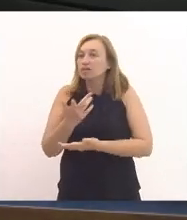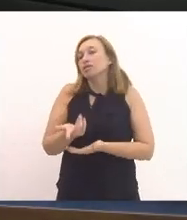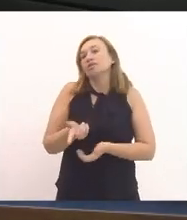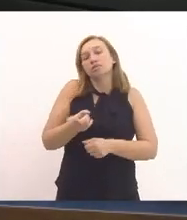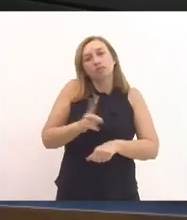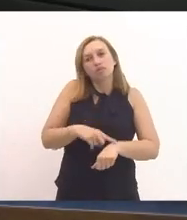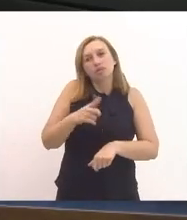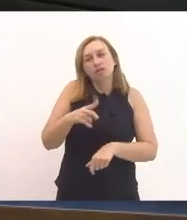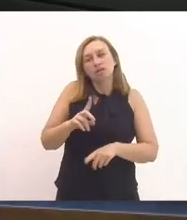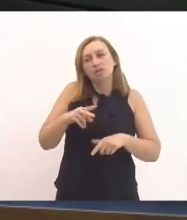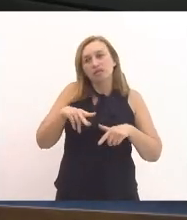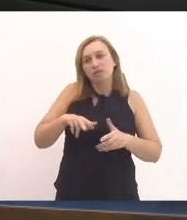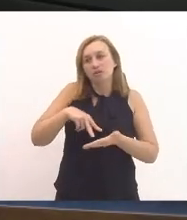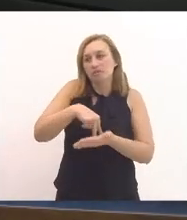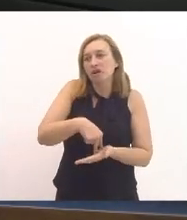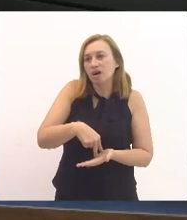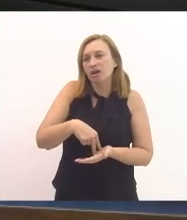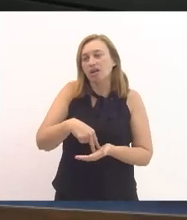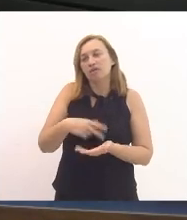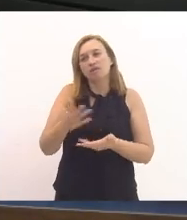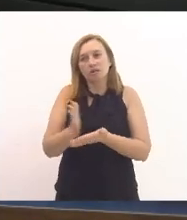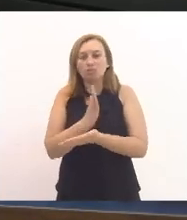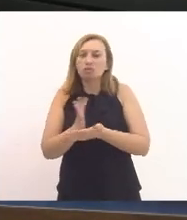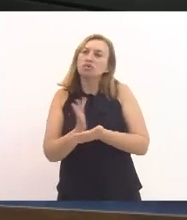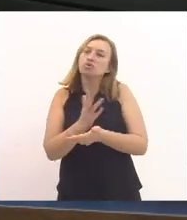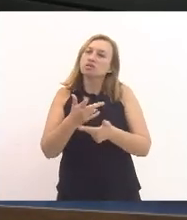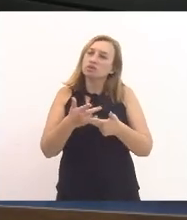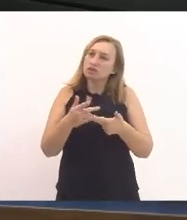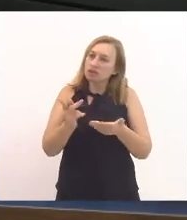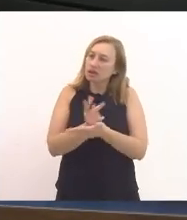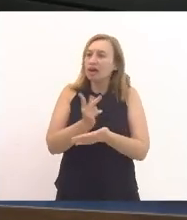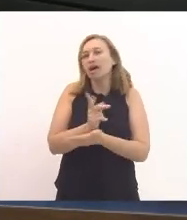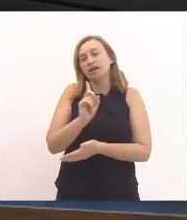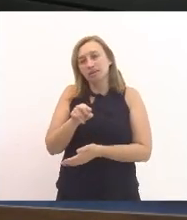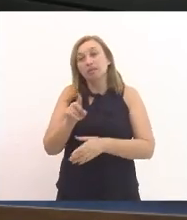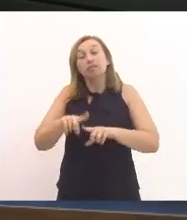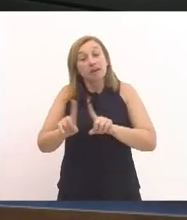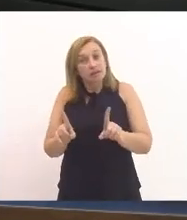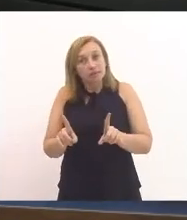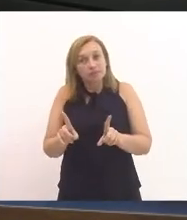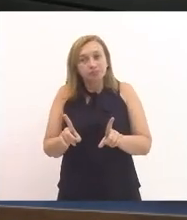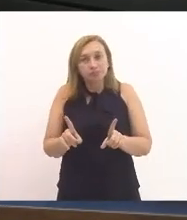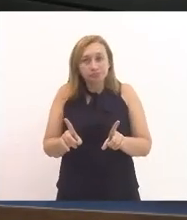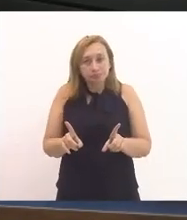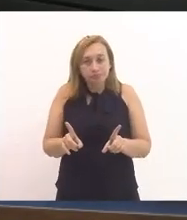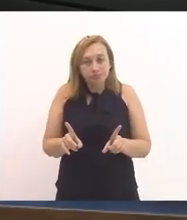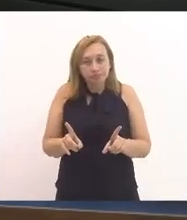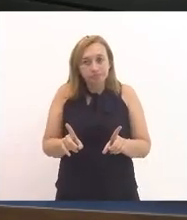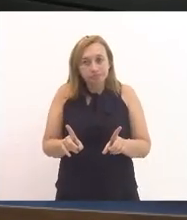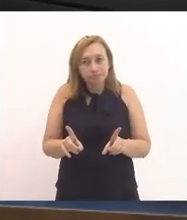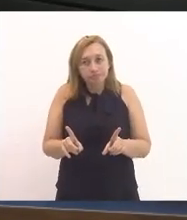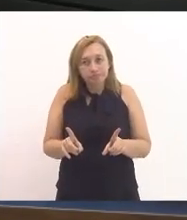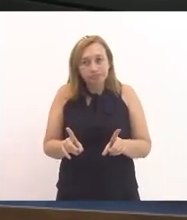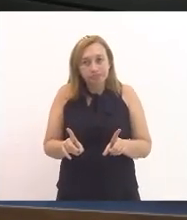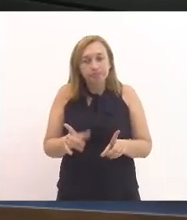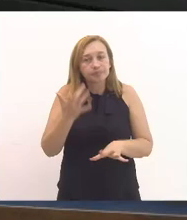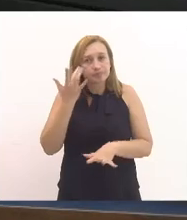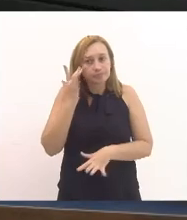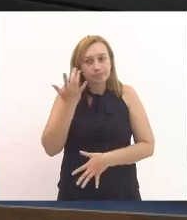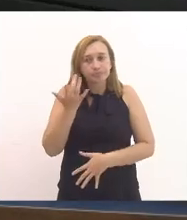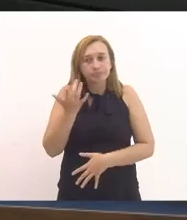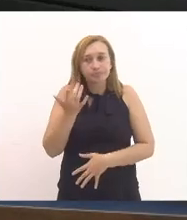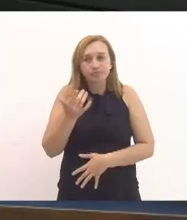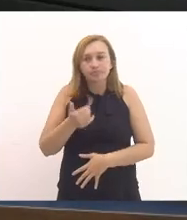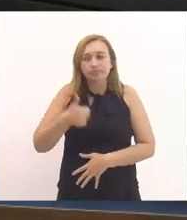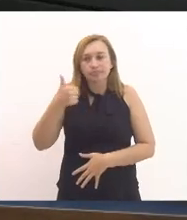dessa tu levanta e fala umas coisas que não tem que tem que ser falado é né dá uma de polícia ou não é fez mais assim é puxando tá eu acho que